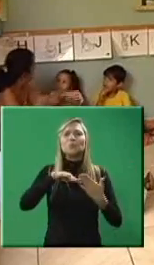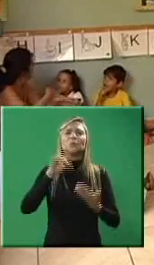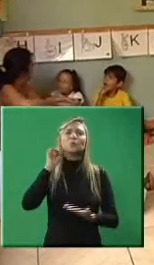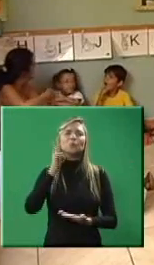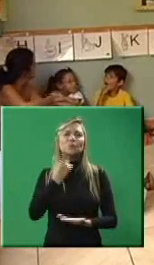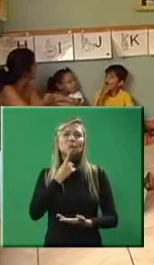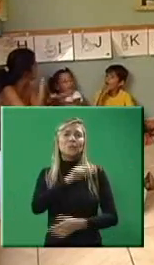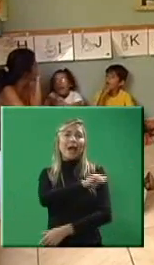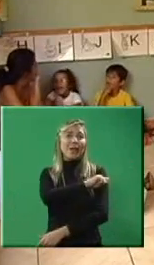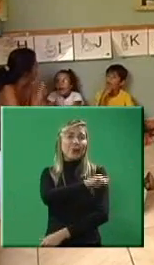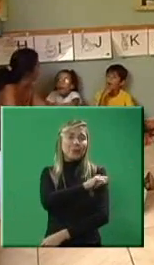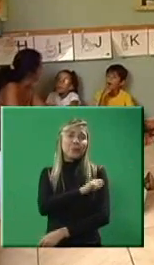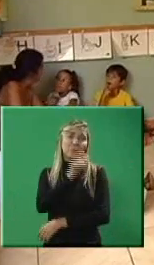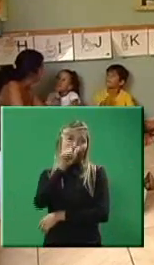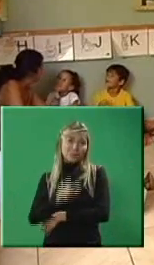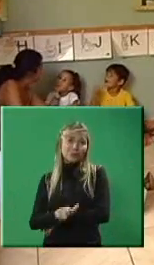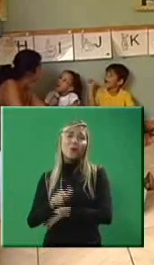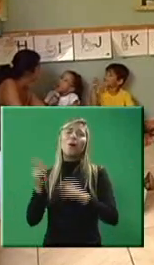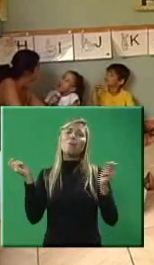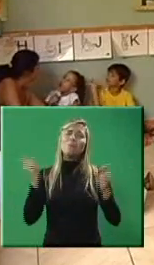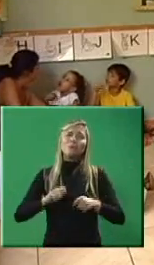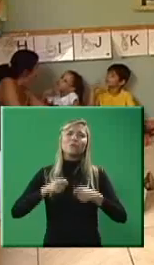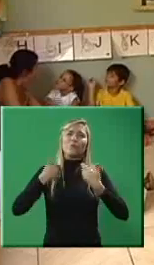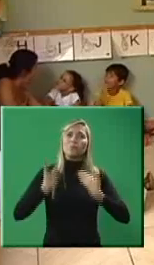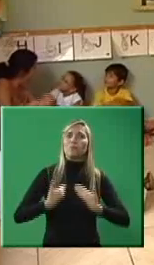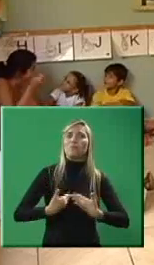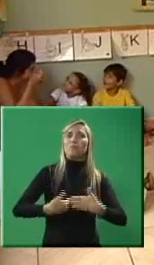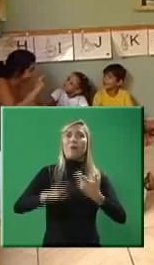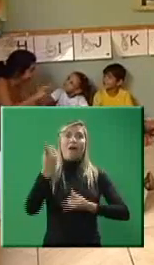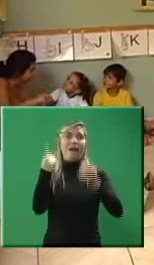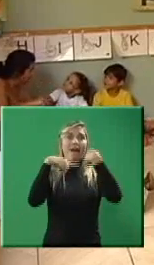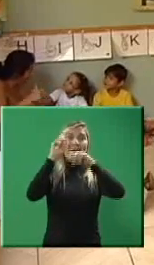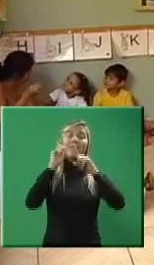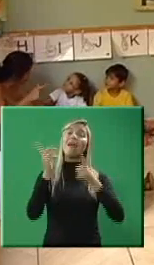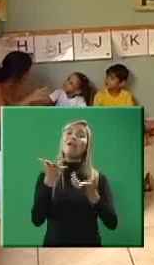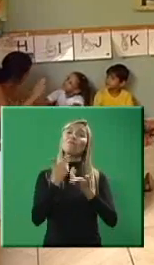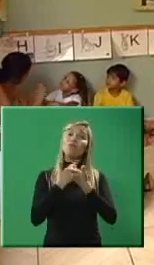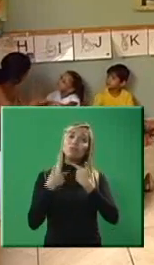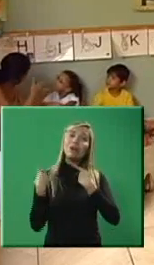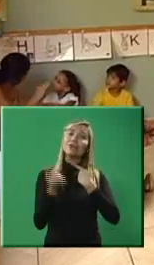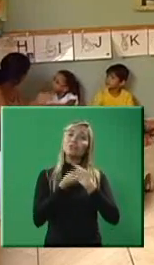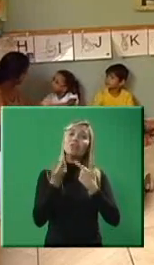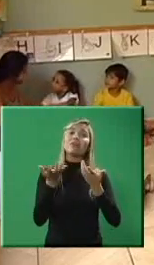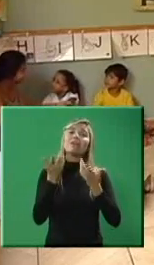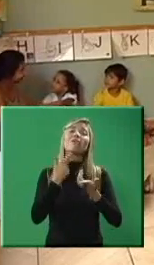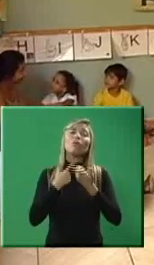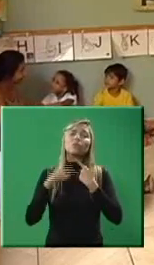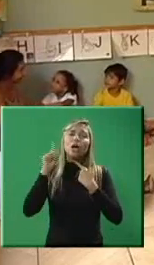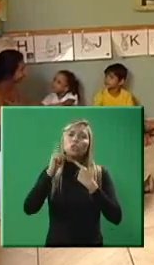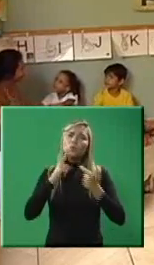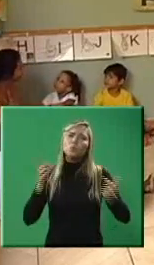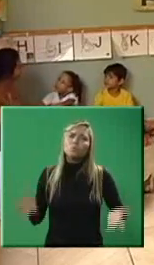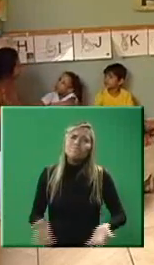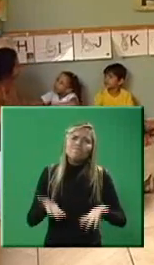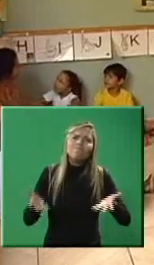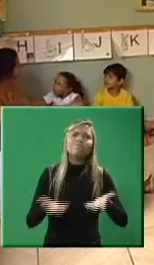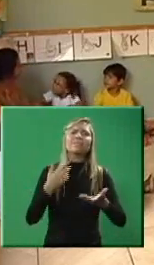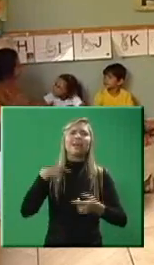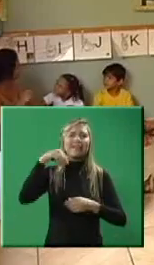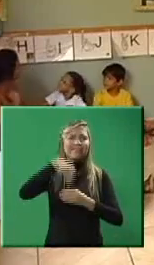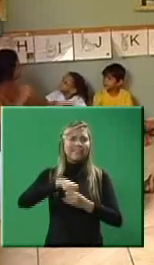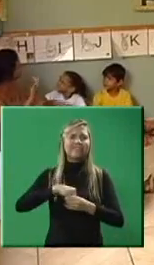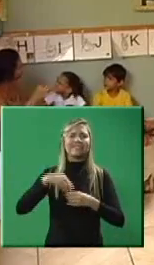para essas pessoas surdas se despontarem. E é esse o nosso desejo, que a gente tenha na